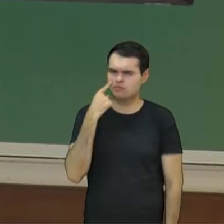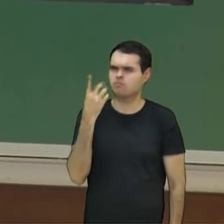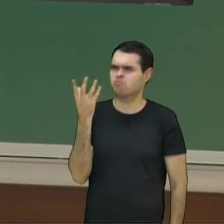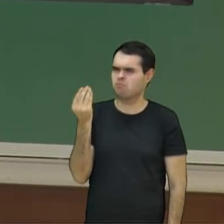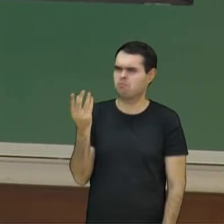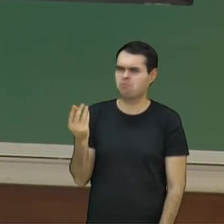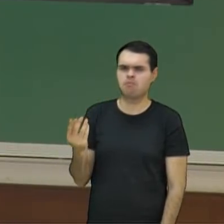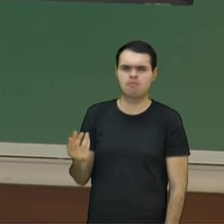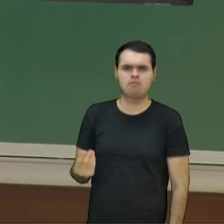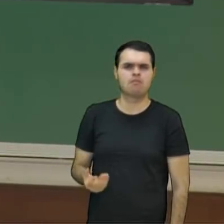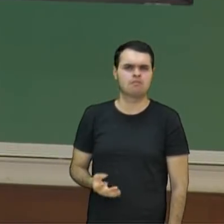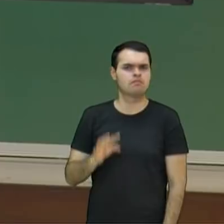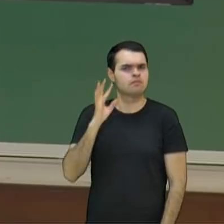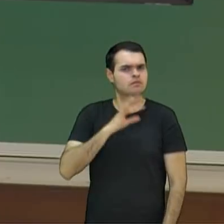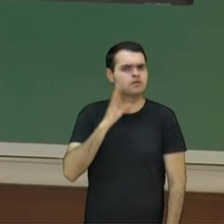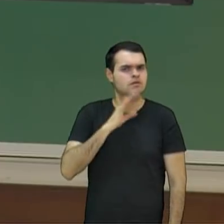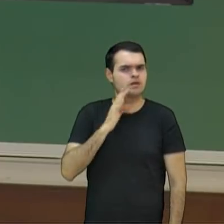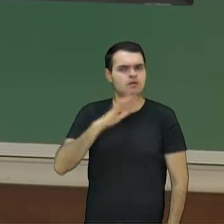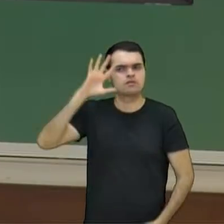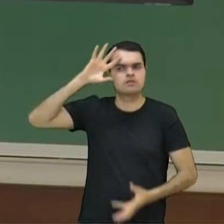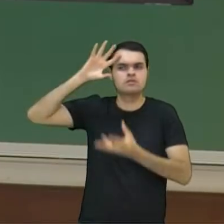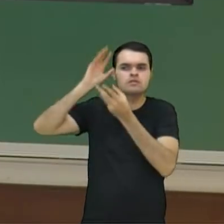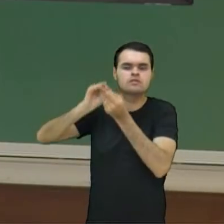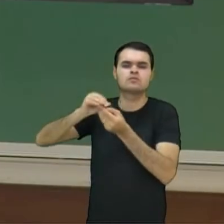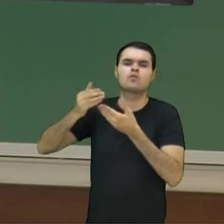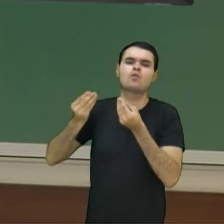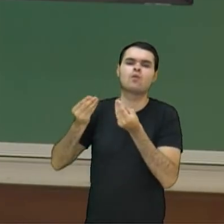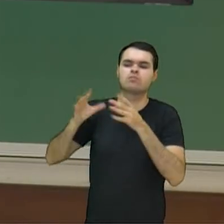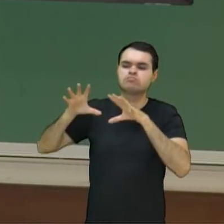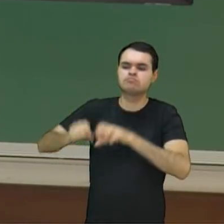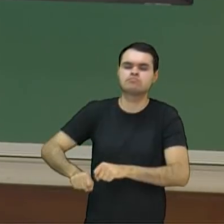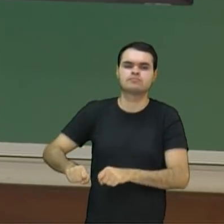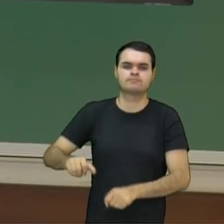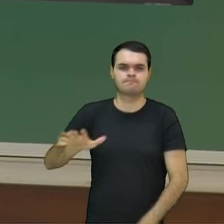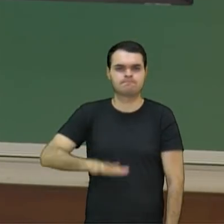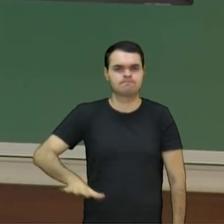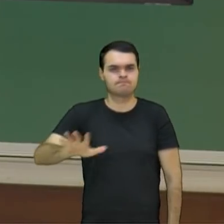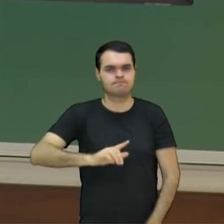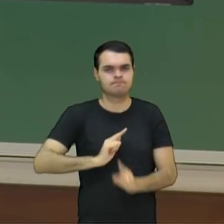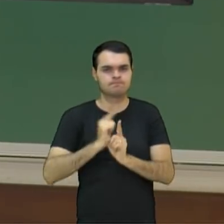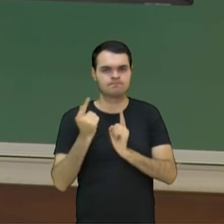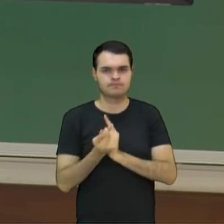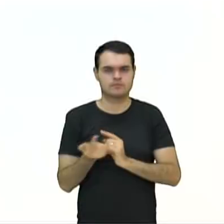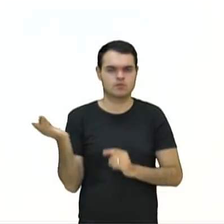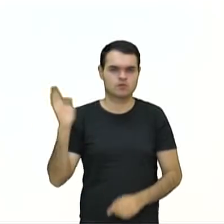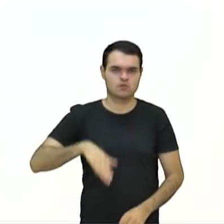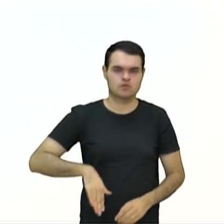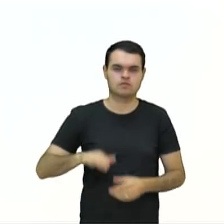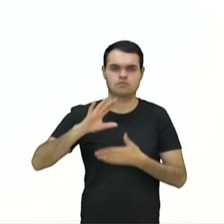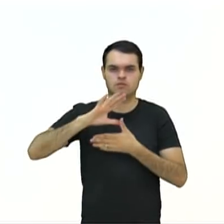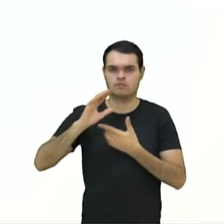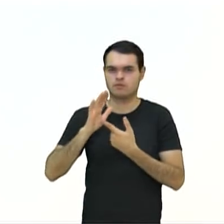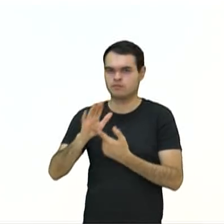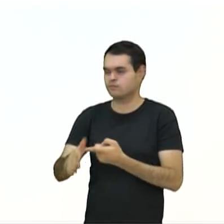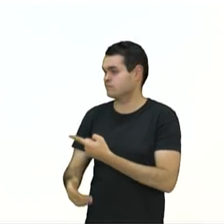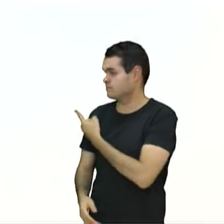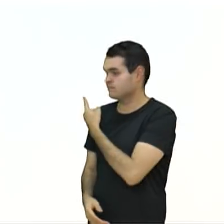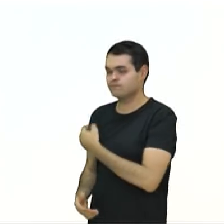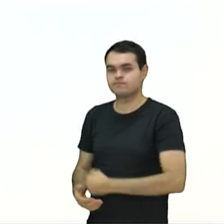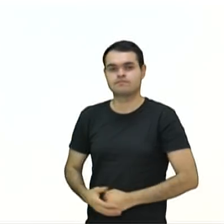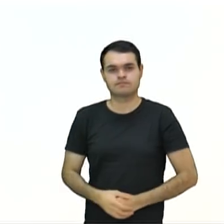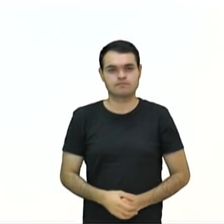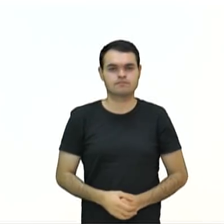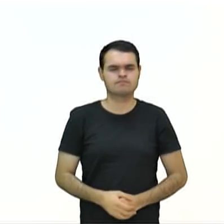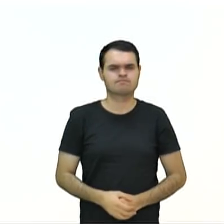é bacana a gente entender esse processo ali, como se deu a ocupação do espaço geográfico. E aí eu trouxe um mapa para mostrar para vocês